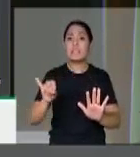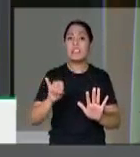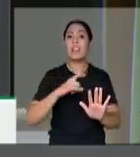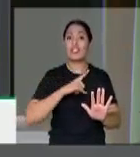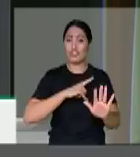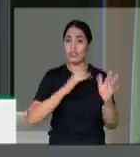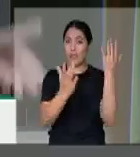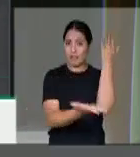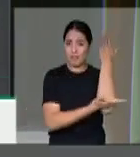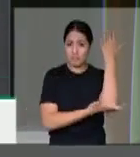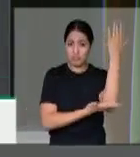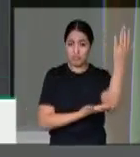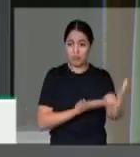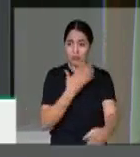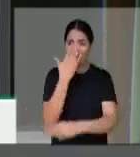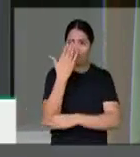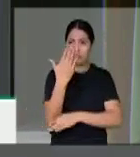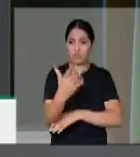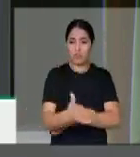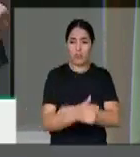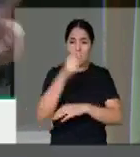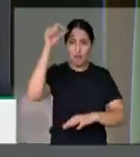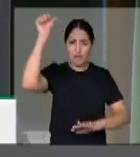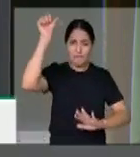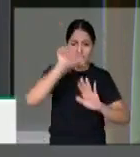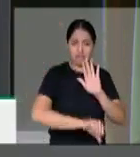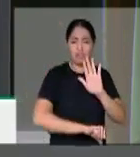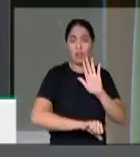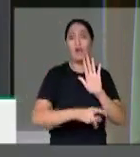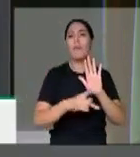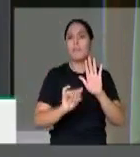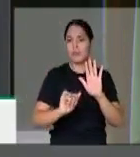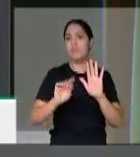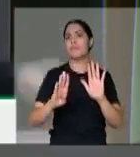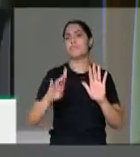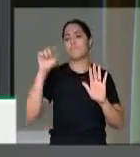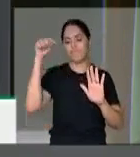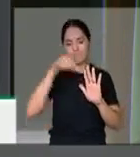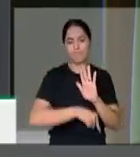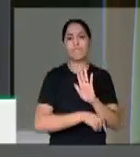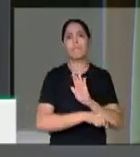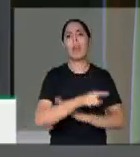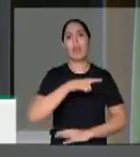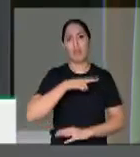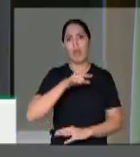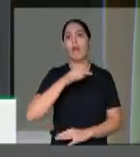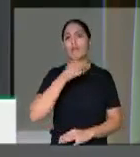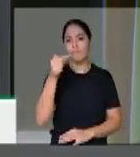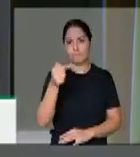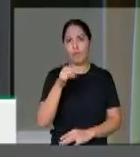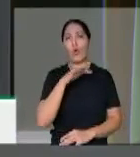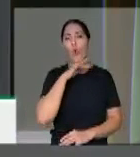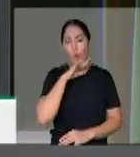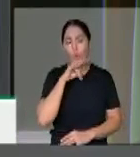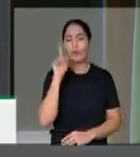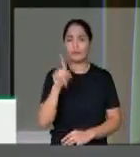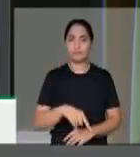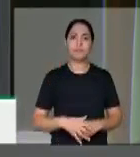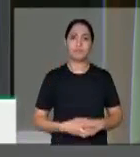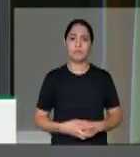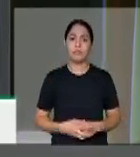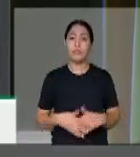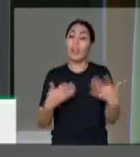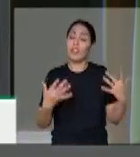negativamente. Quando o desmatamento aumenta, ele é afetado negativamente e ele vai afetar a produção agropecuária